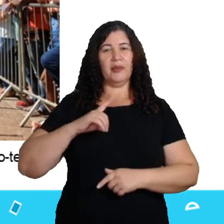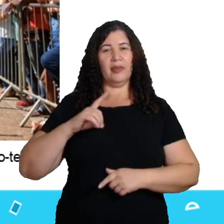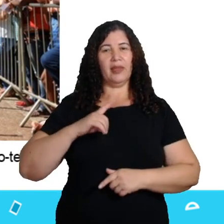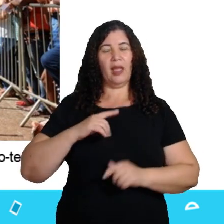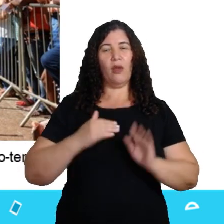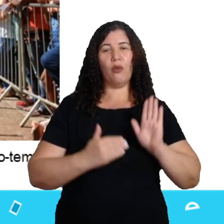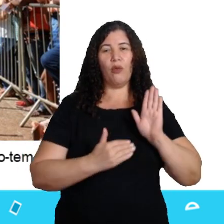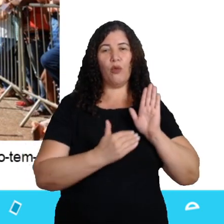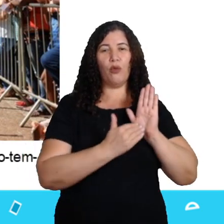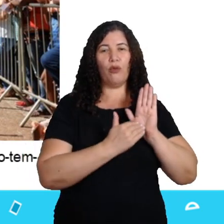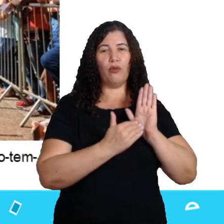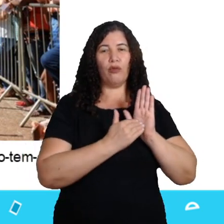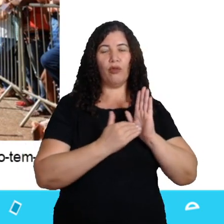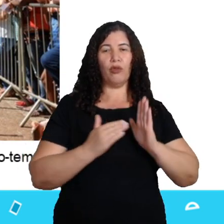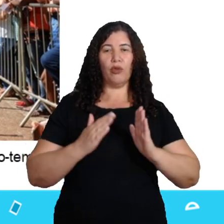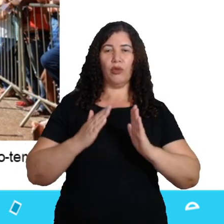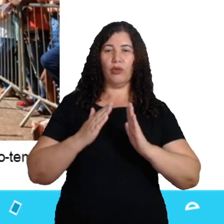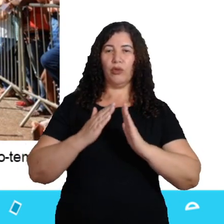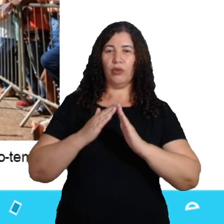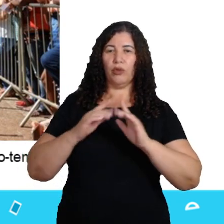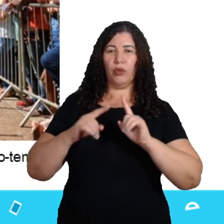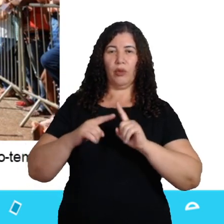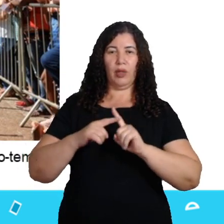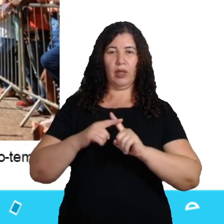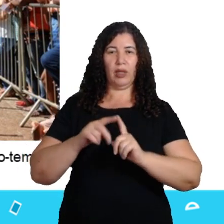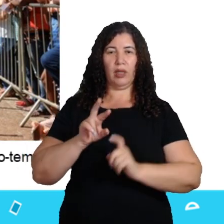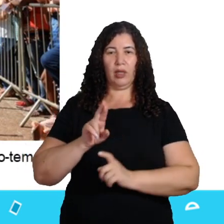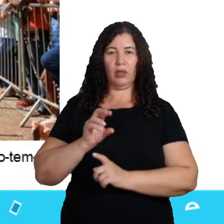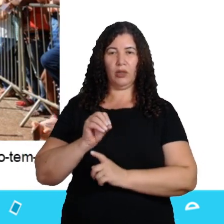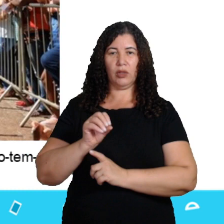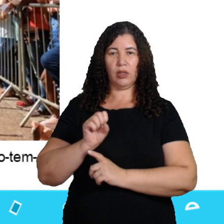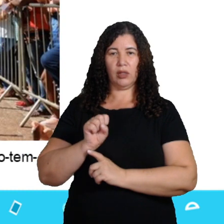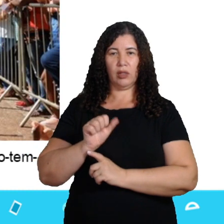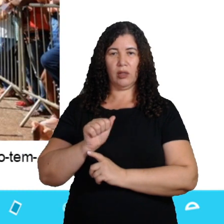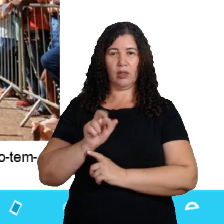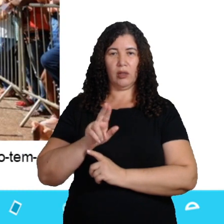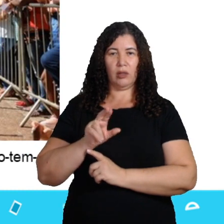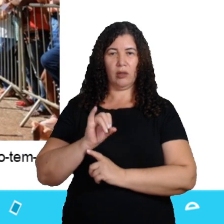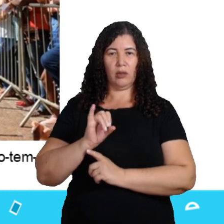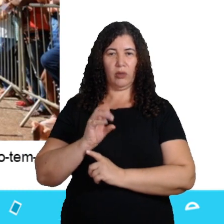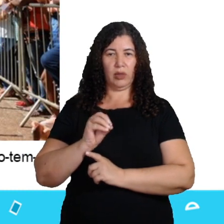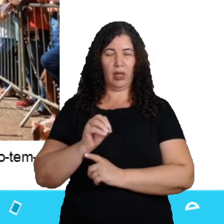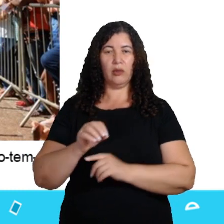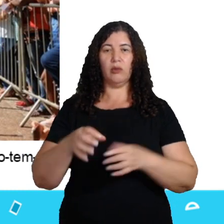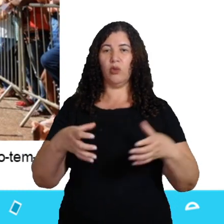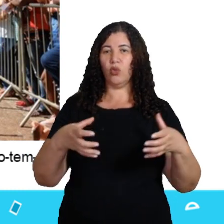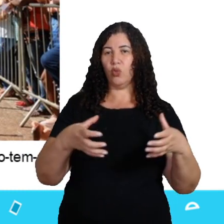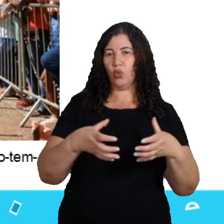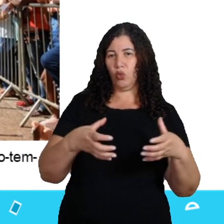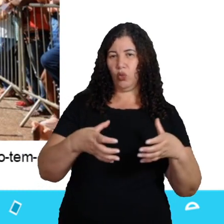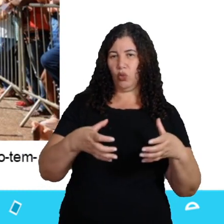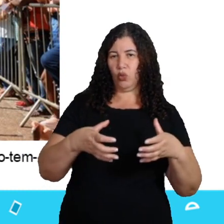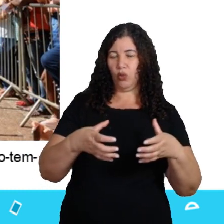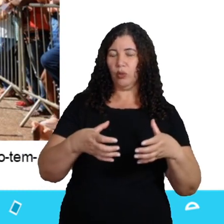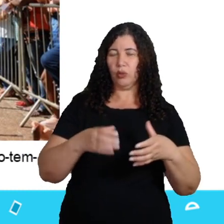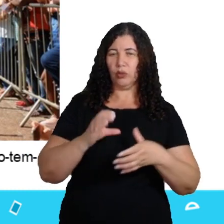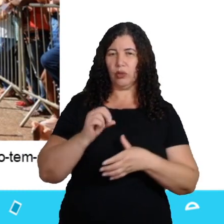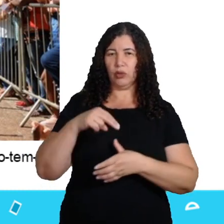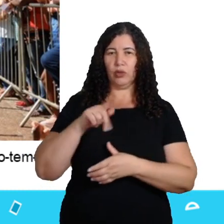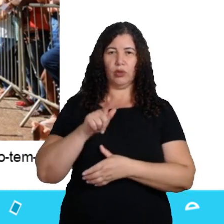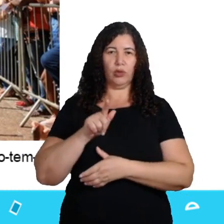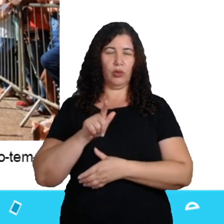ao fundo a Igreja do Rosário, temos ainda um grupo de Congada